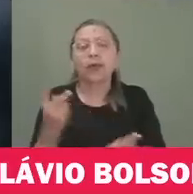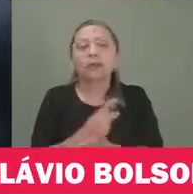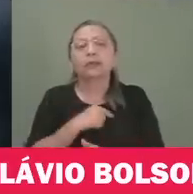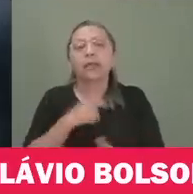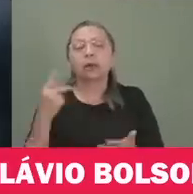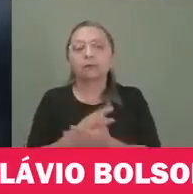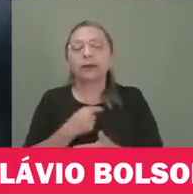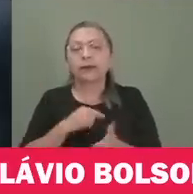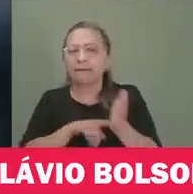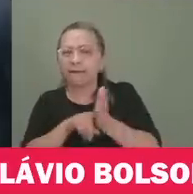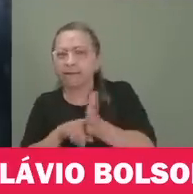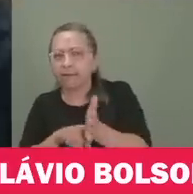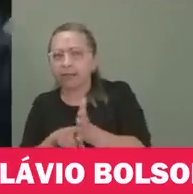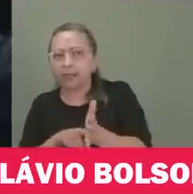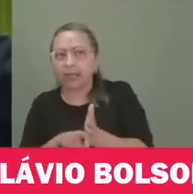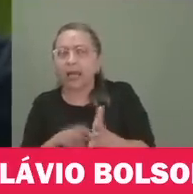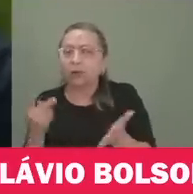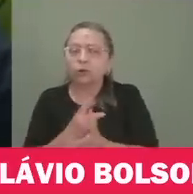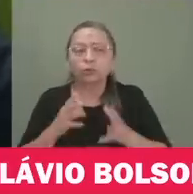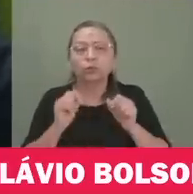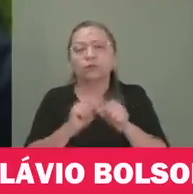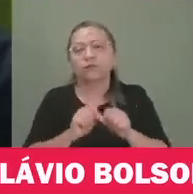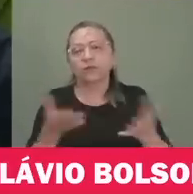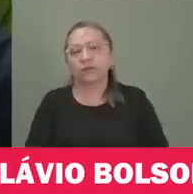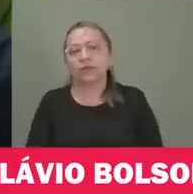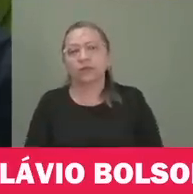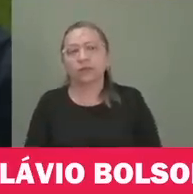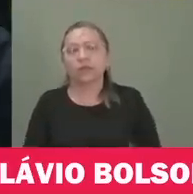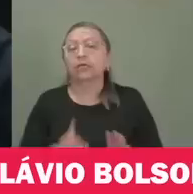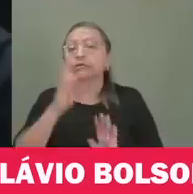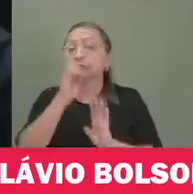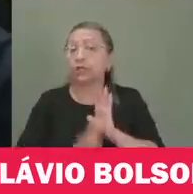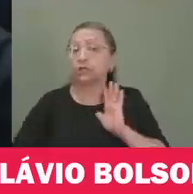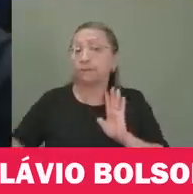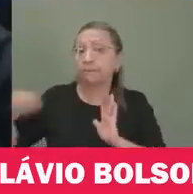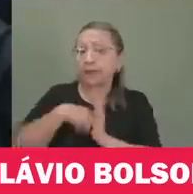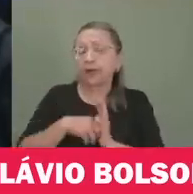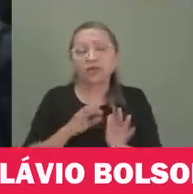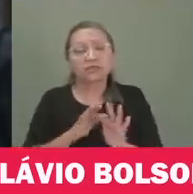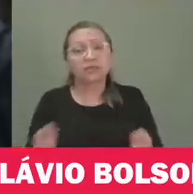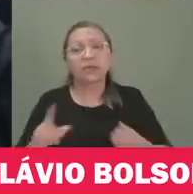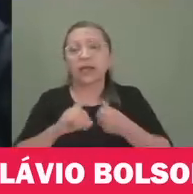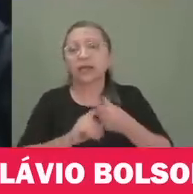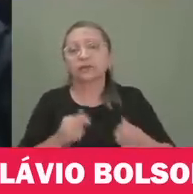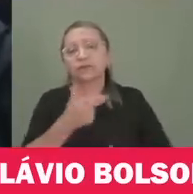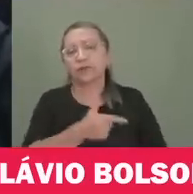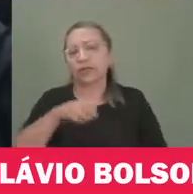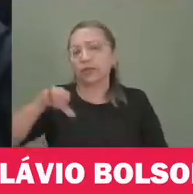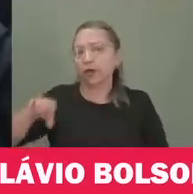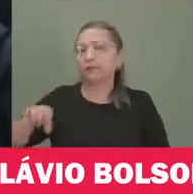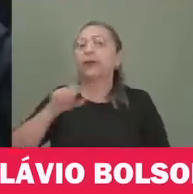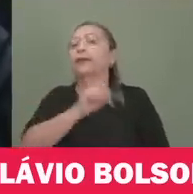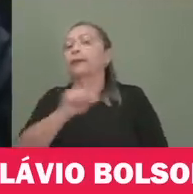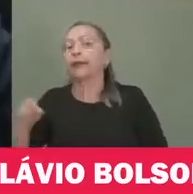para instigar todo o que foi feito aqui. Em direito penal isso é muito simples, está no artigo 29, quem de